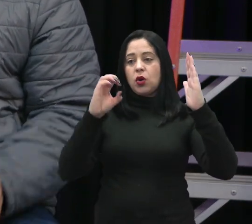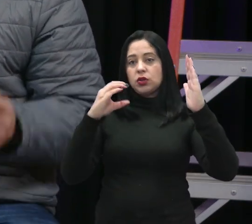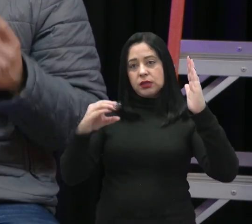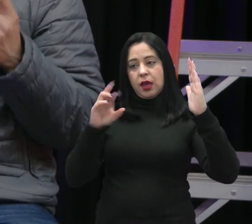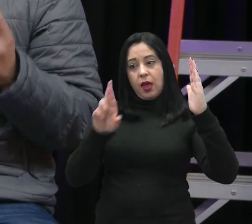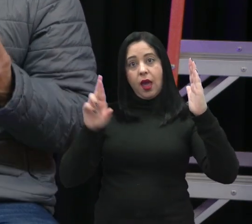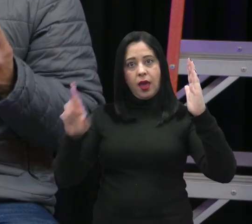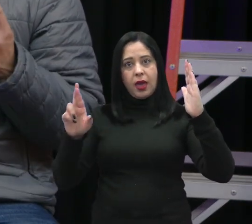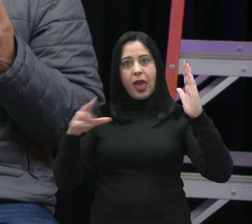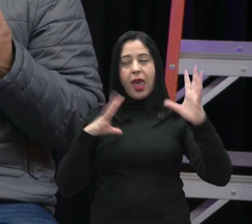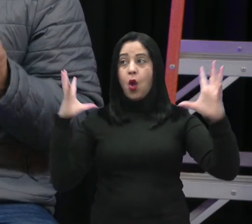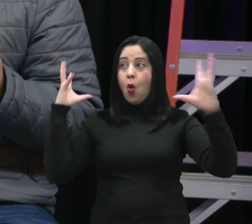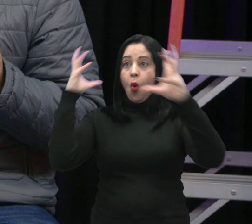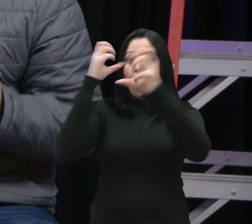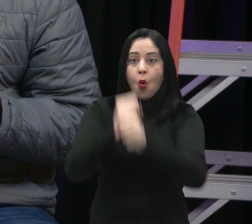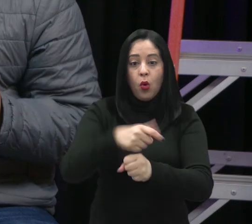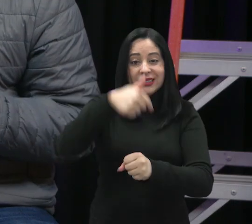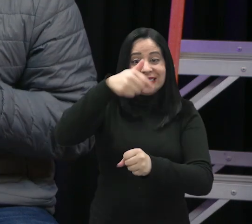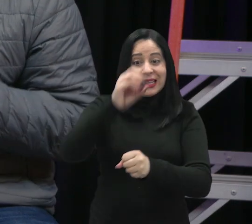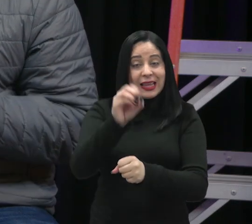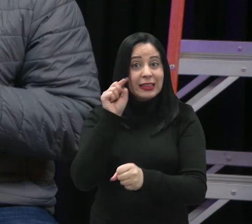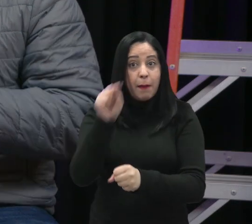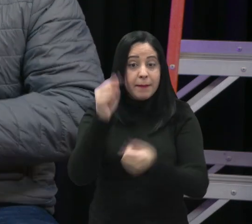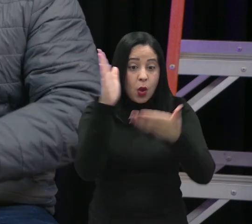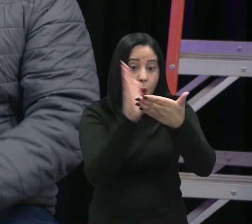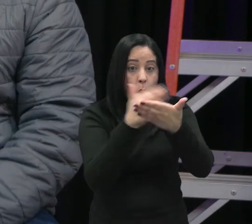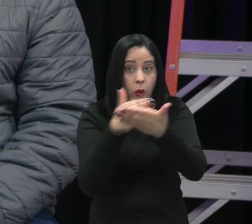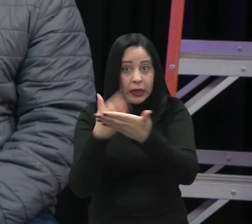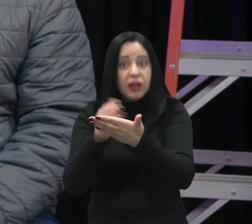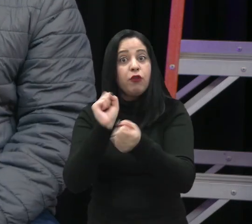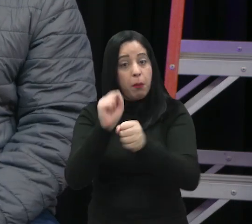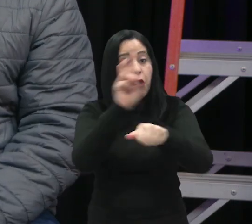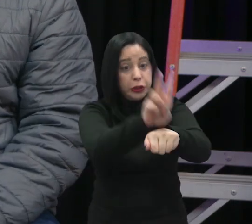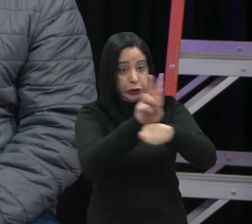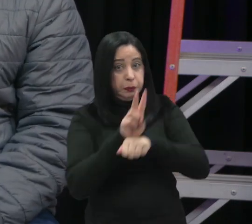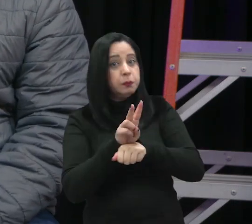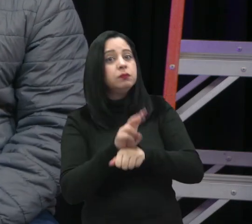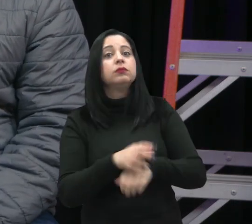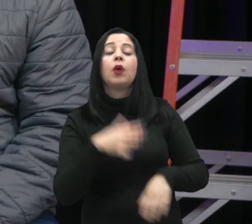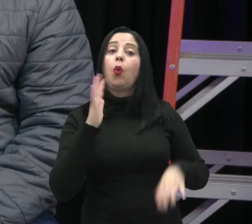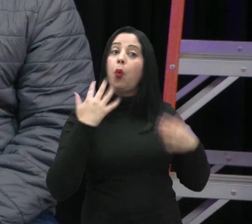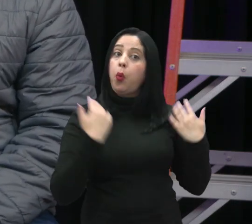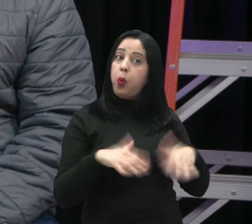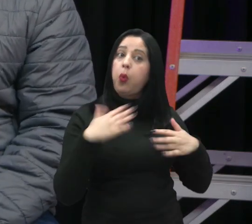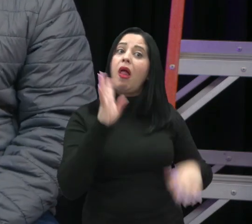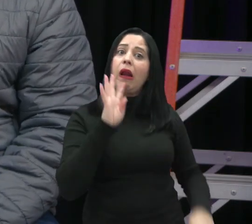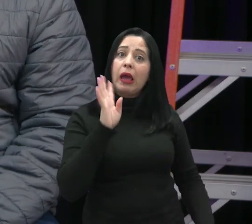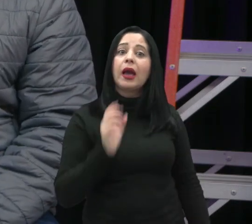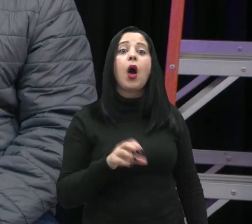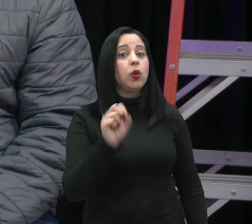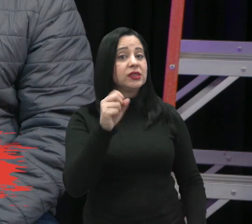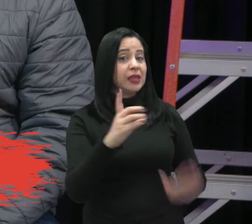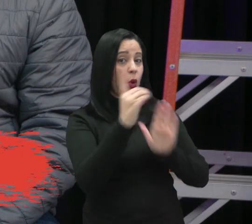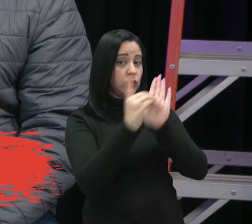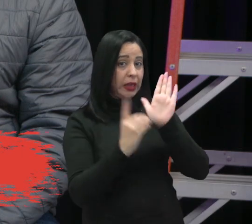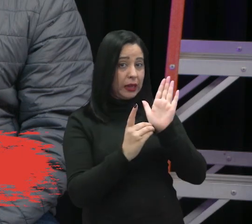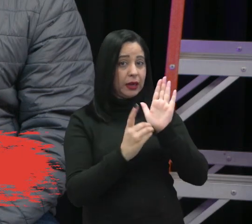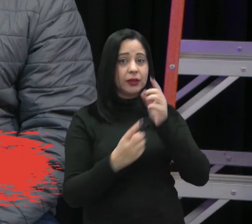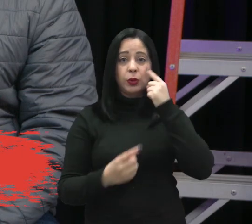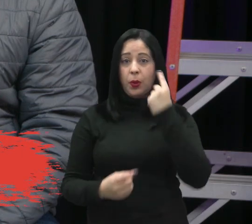acervo de mais de 70 mil itens disponíveis para empréstimo, minha gente. Caramba, que legal. Ó. Foi um decreto aí